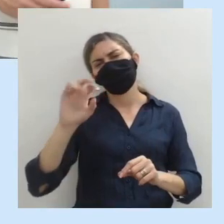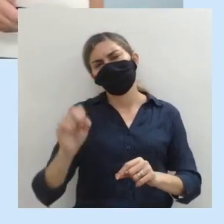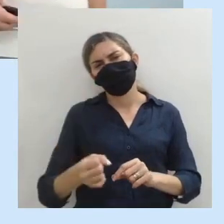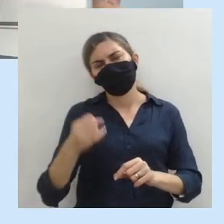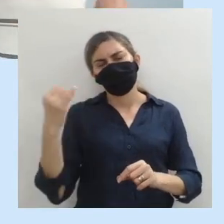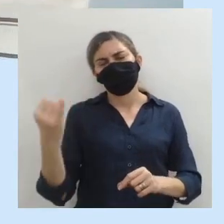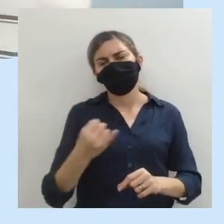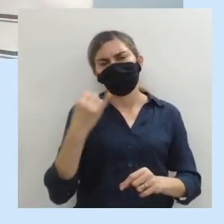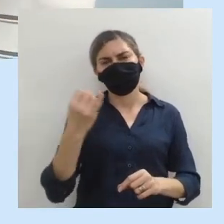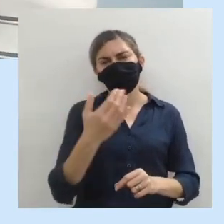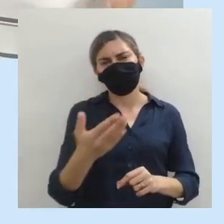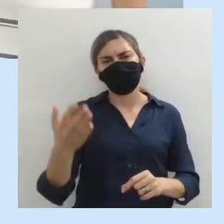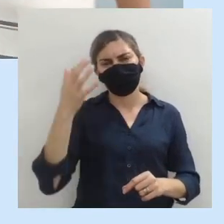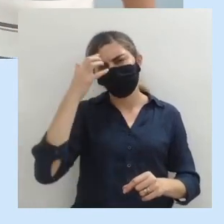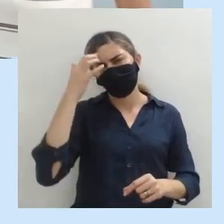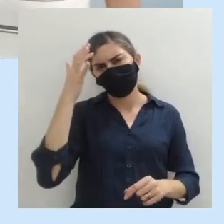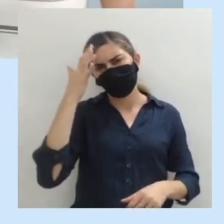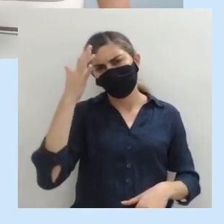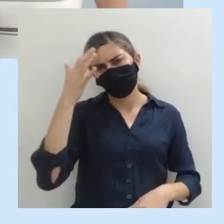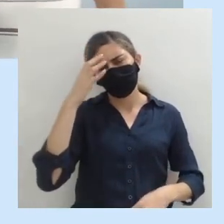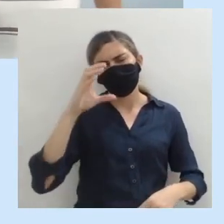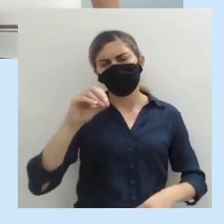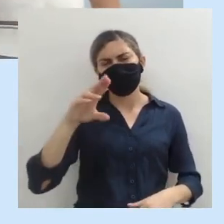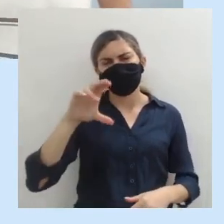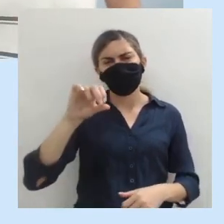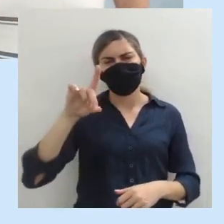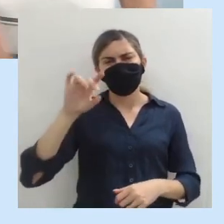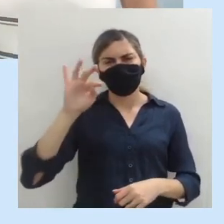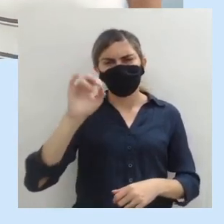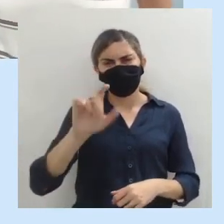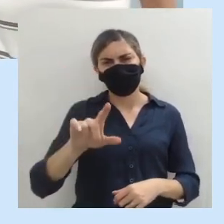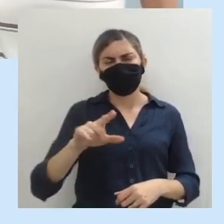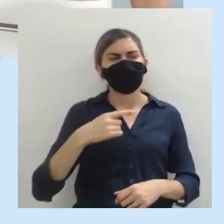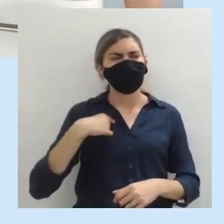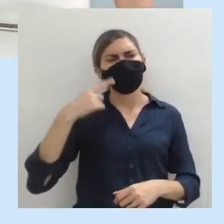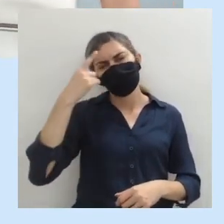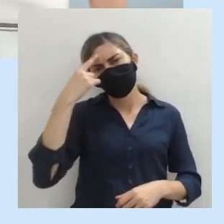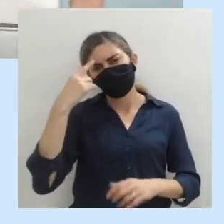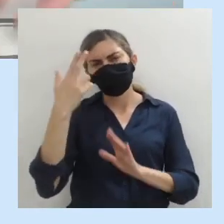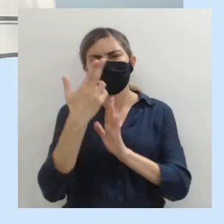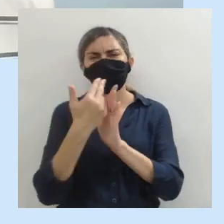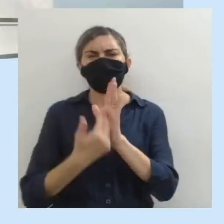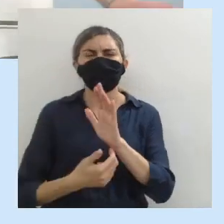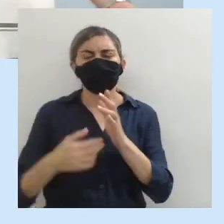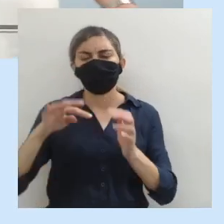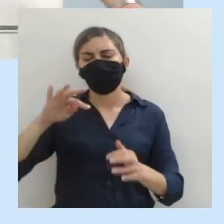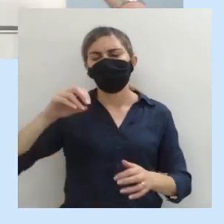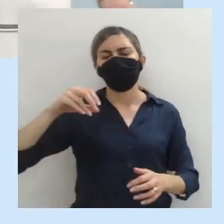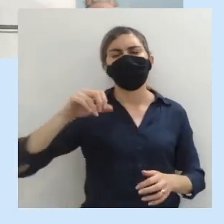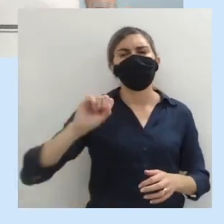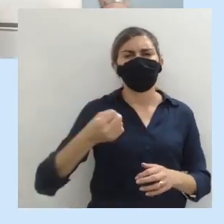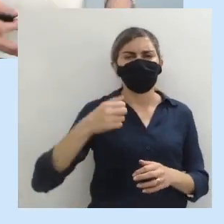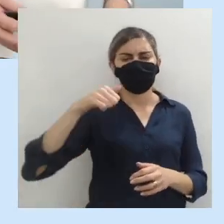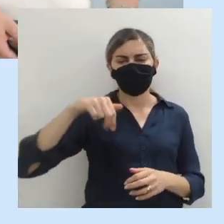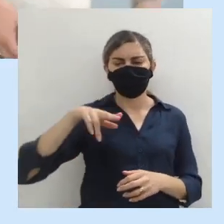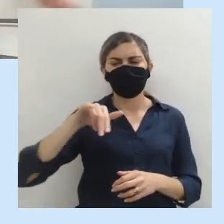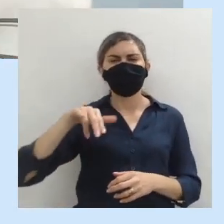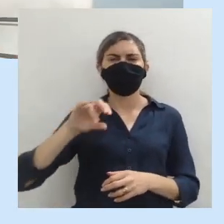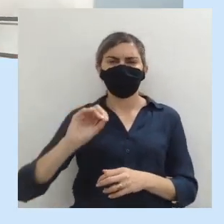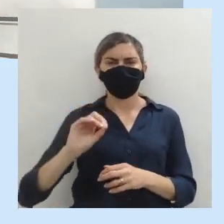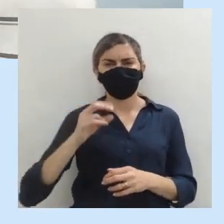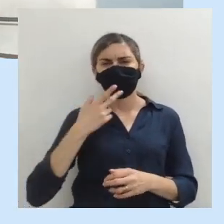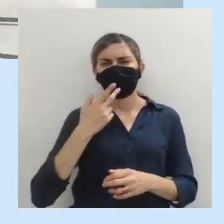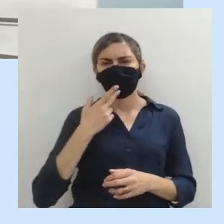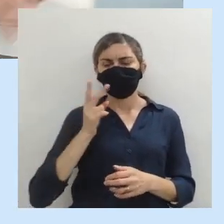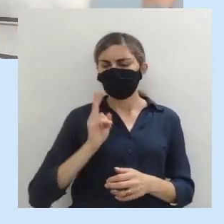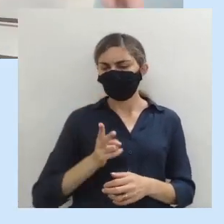importância dele para o pensamento ocidental? E aqui nós temos o quê? A figura de Tomás de Aquino. Lembrar sempre que falar